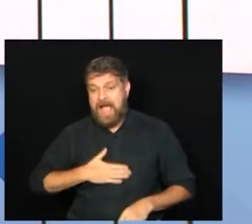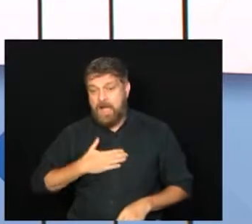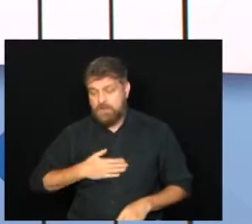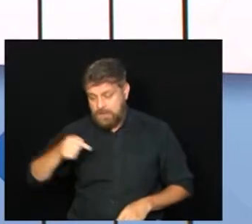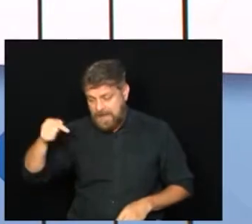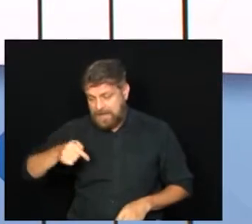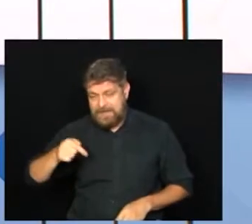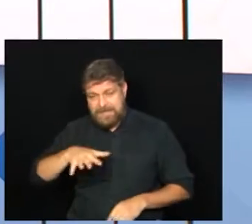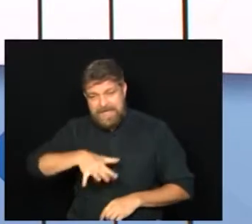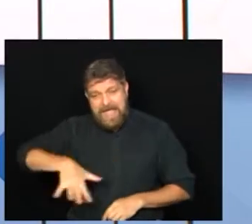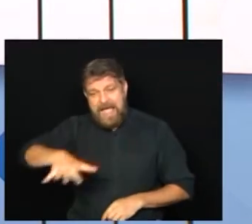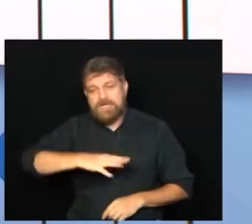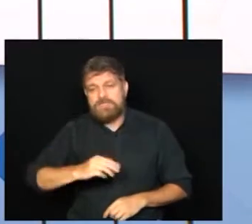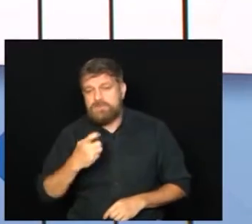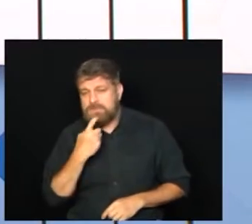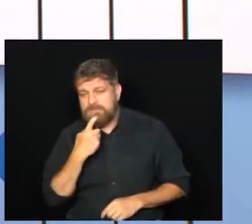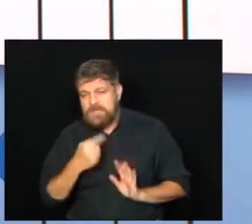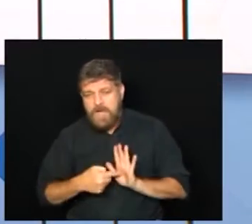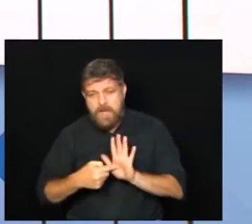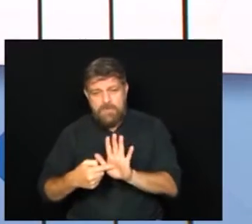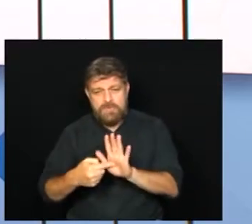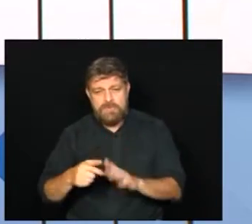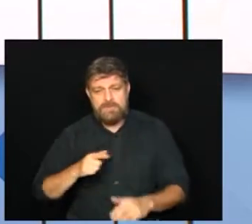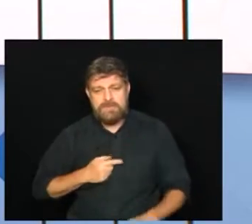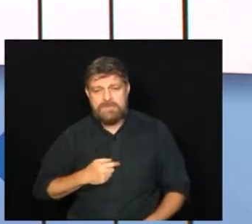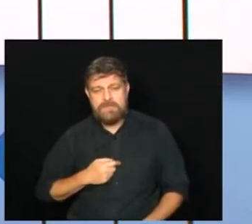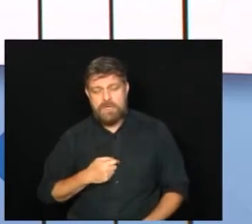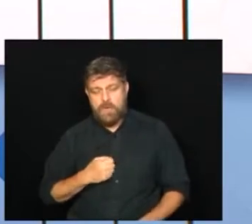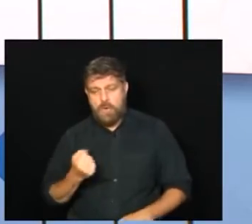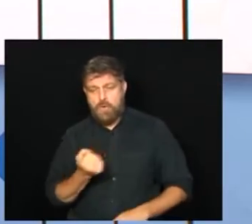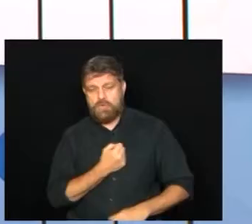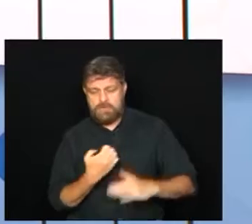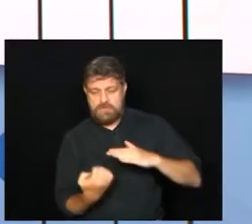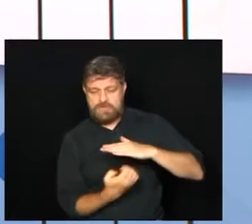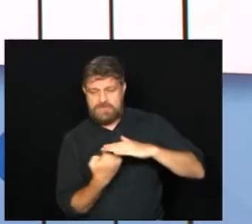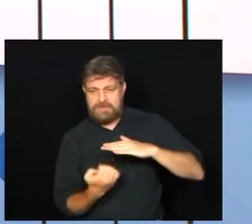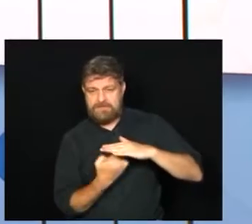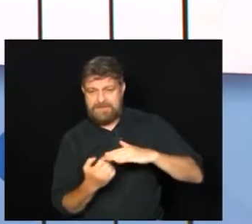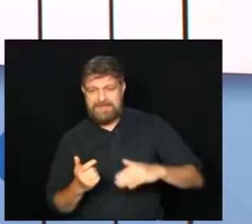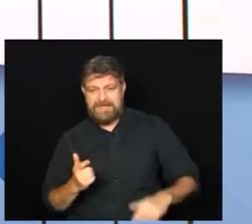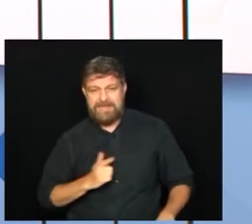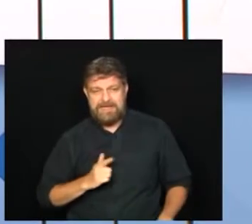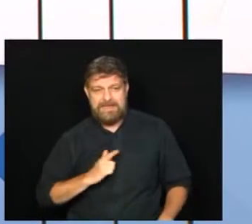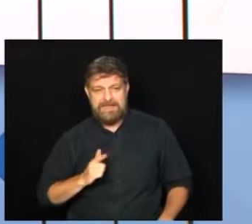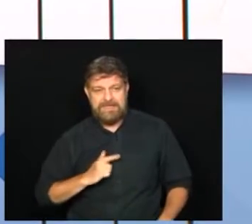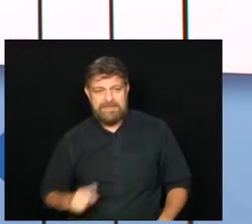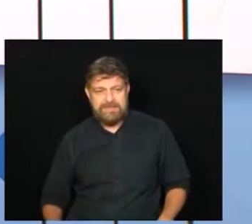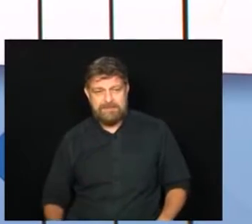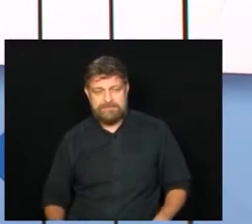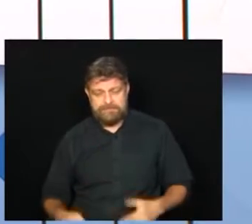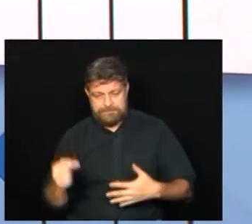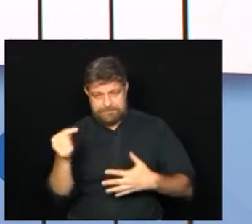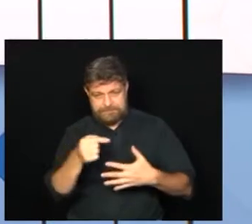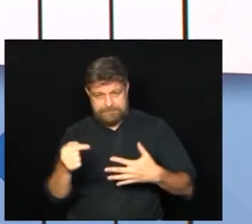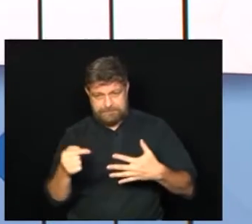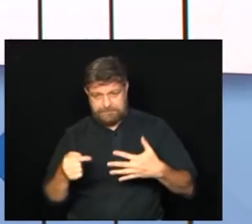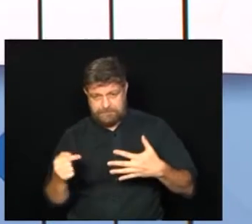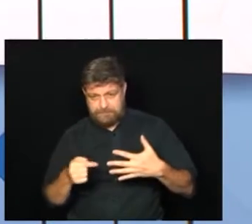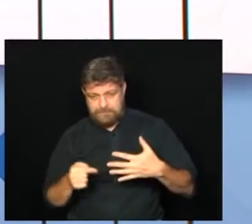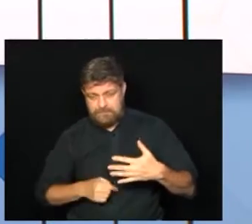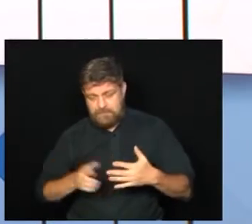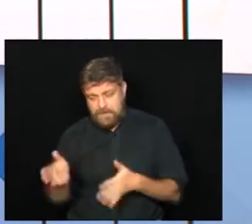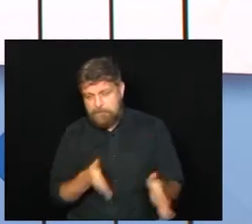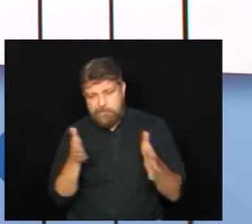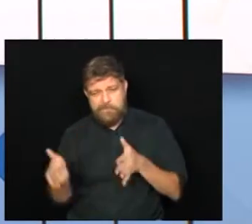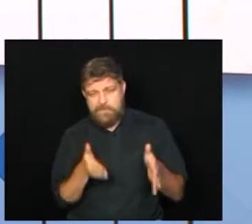Campinas mostrou o crescimento no número de empresas que registraram aumentos nos seus indicadores de volume de